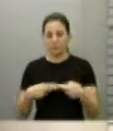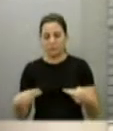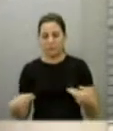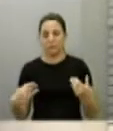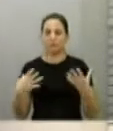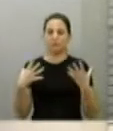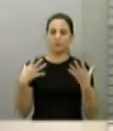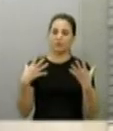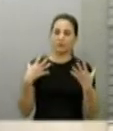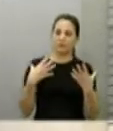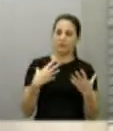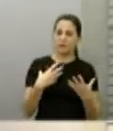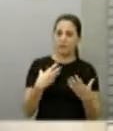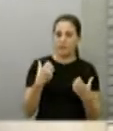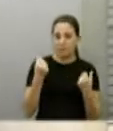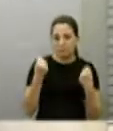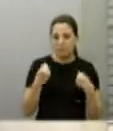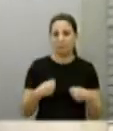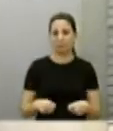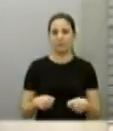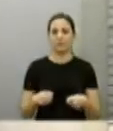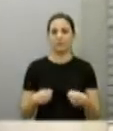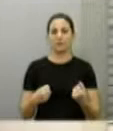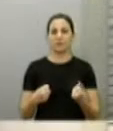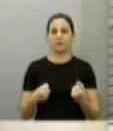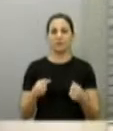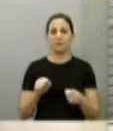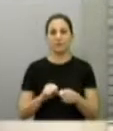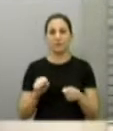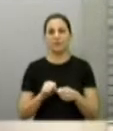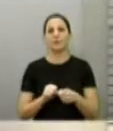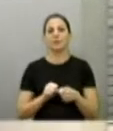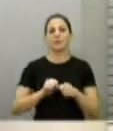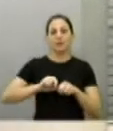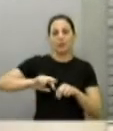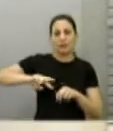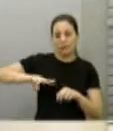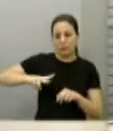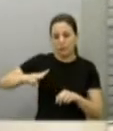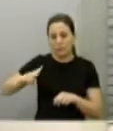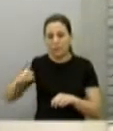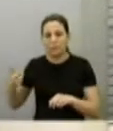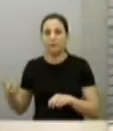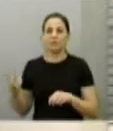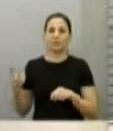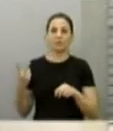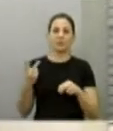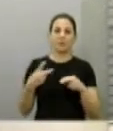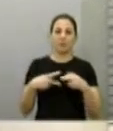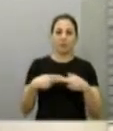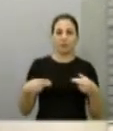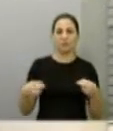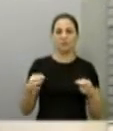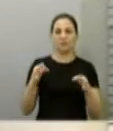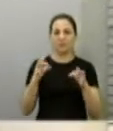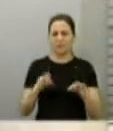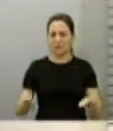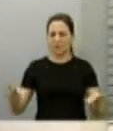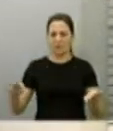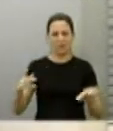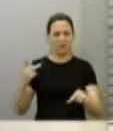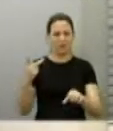máximo para garantir e resolver todas as distorções que aqui existiam e as injustiças que eventualmente foram